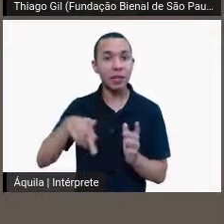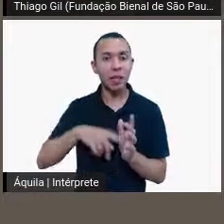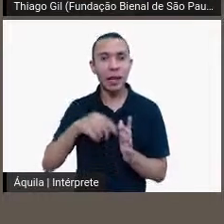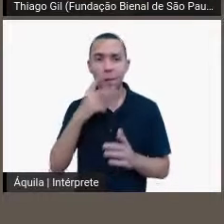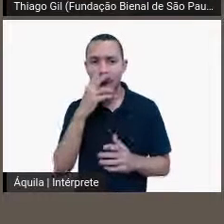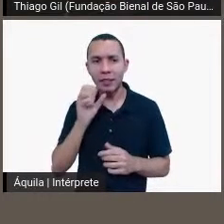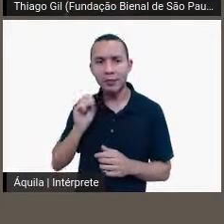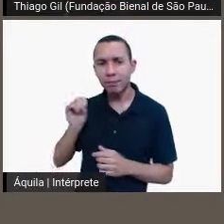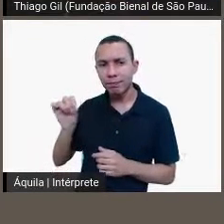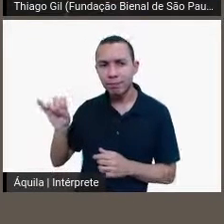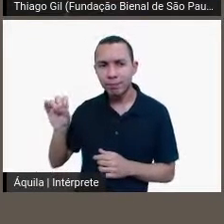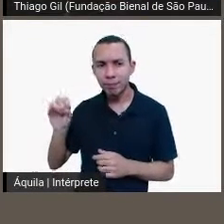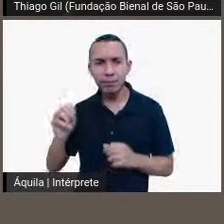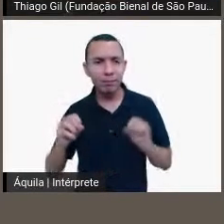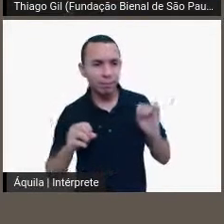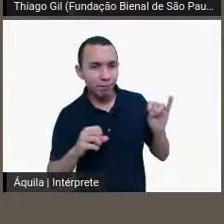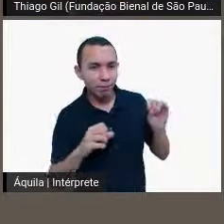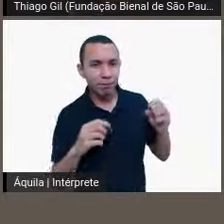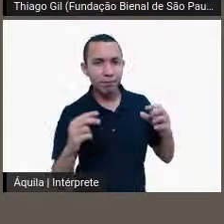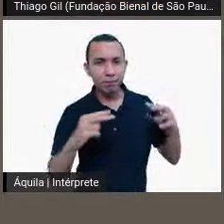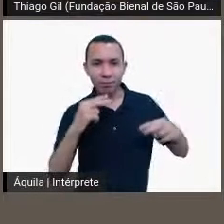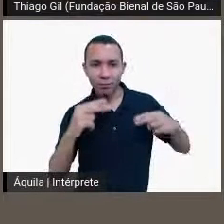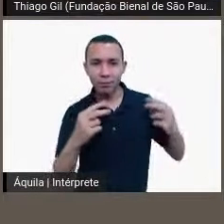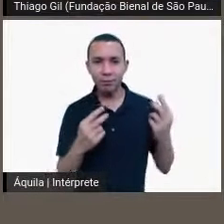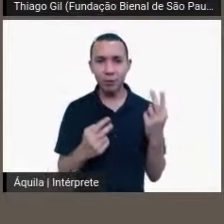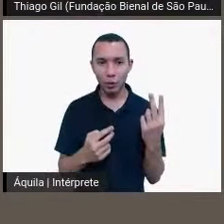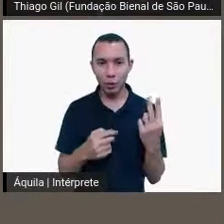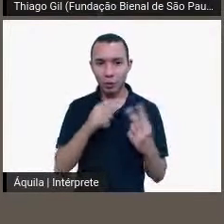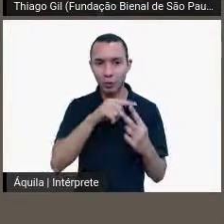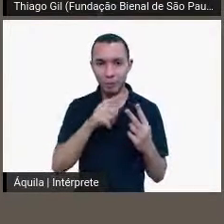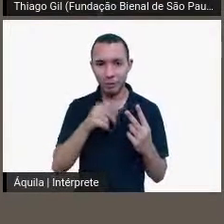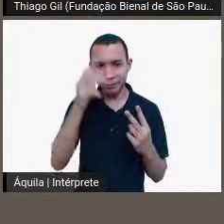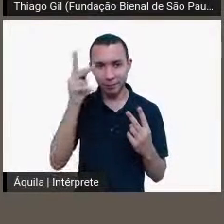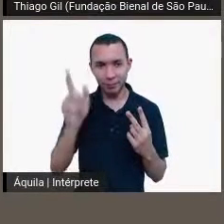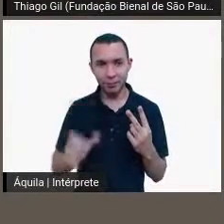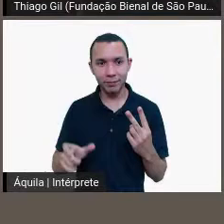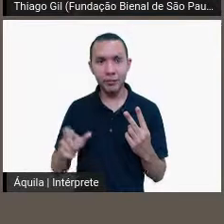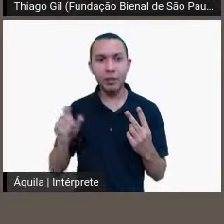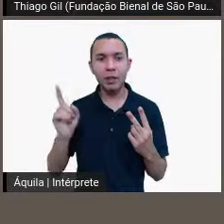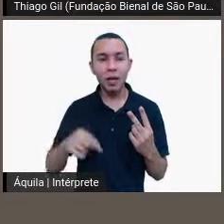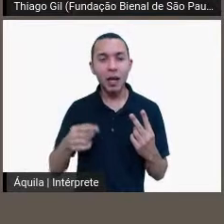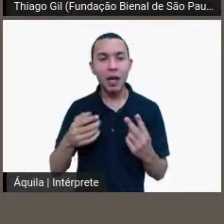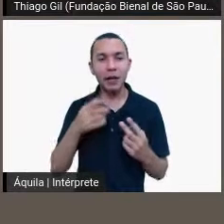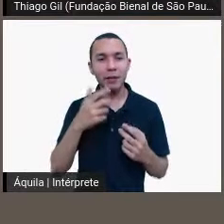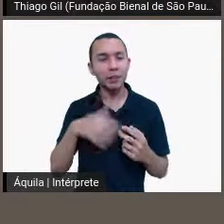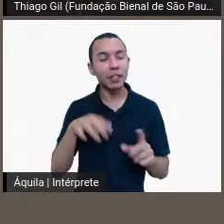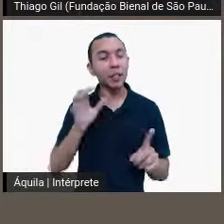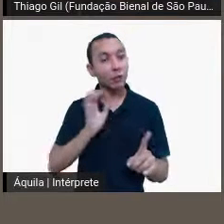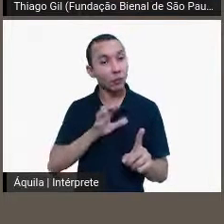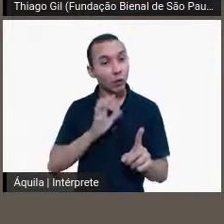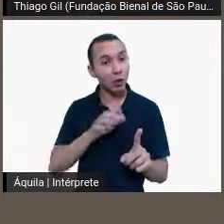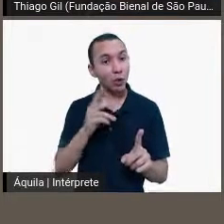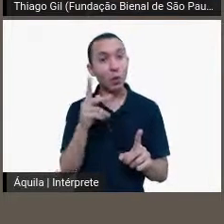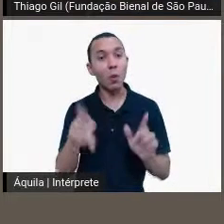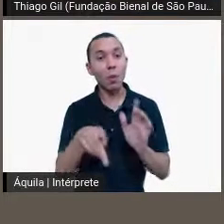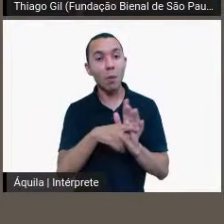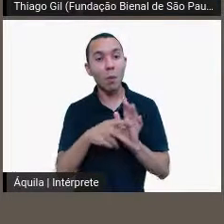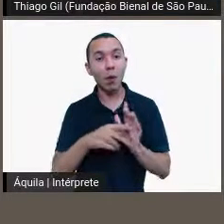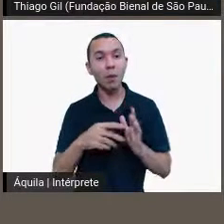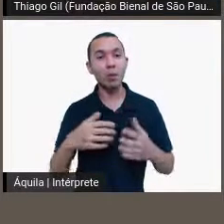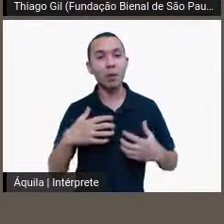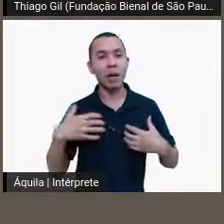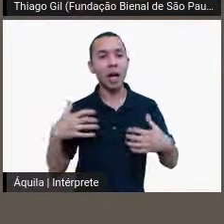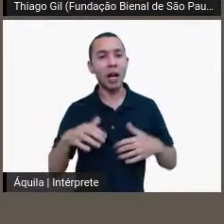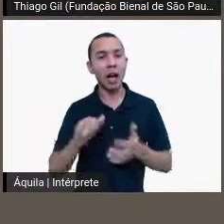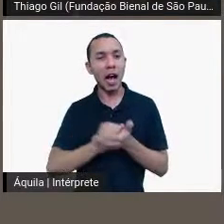dois personagens, e o cinema é entendido como um influenciador de comportamentos, um produtor de identidades